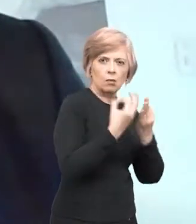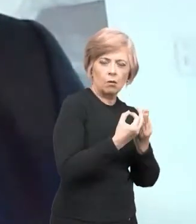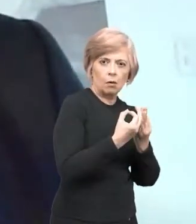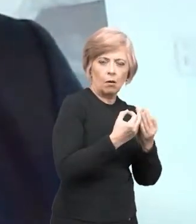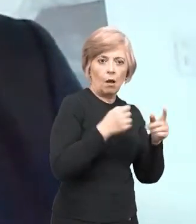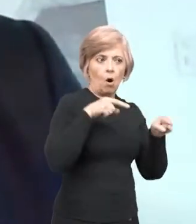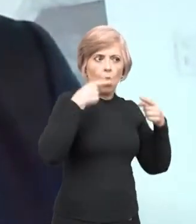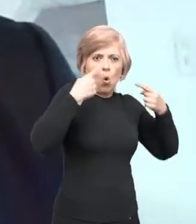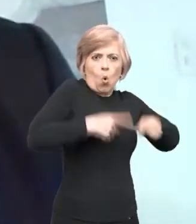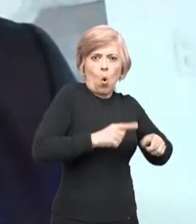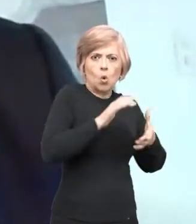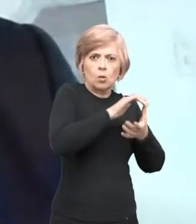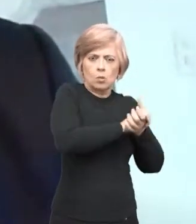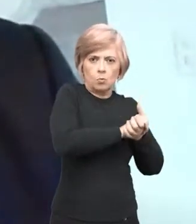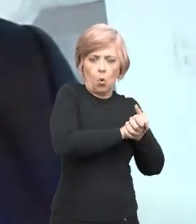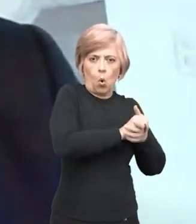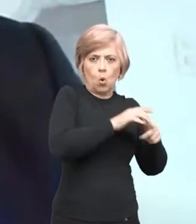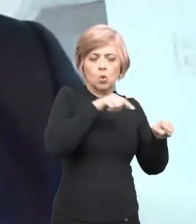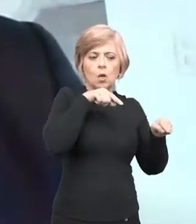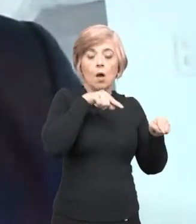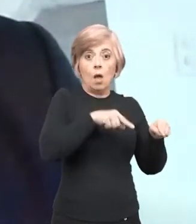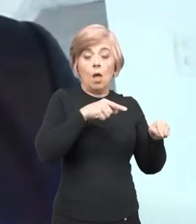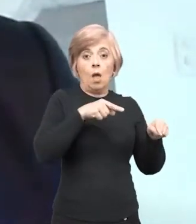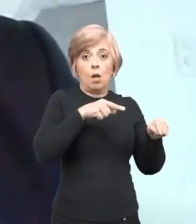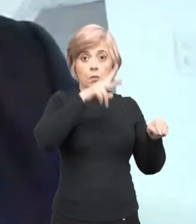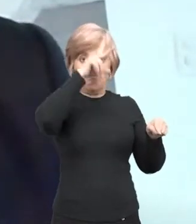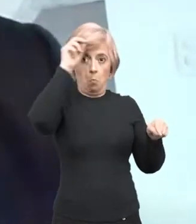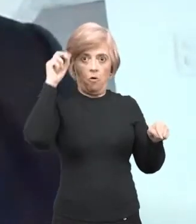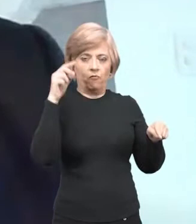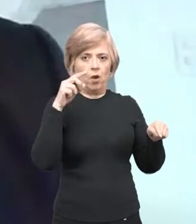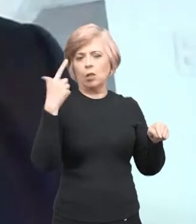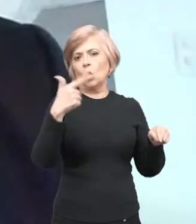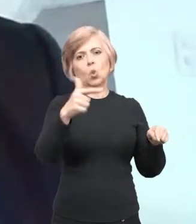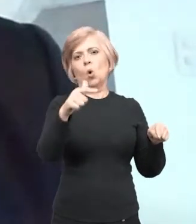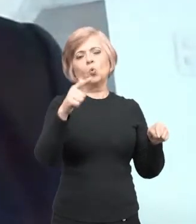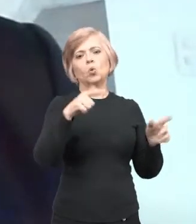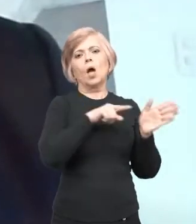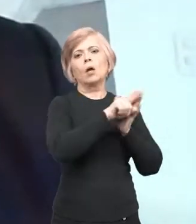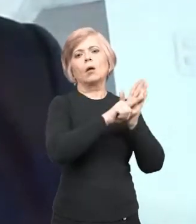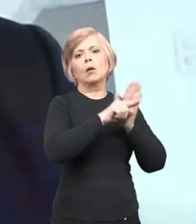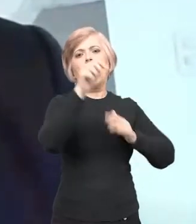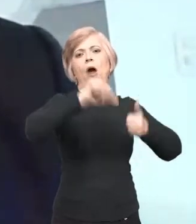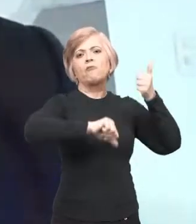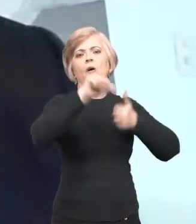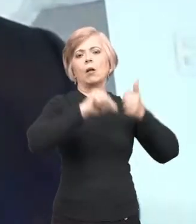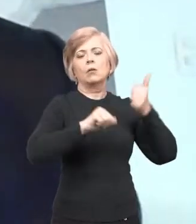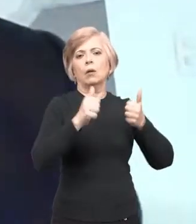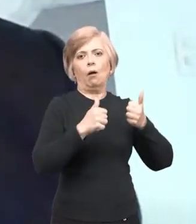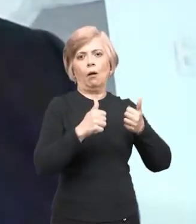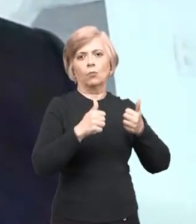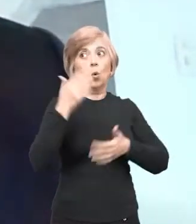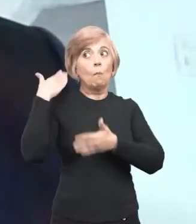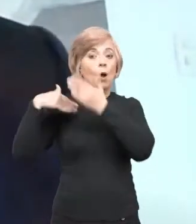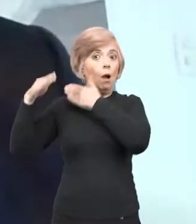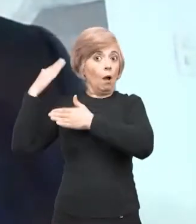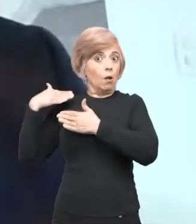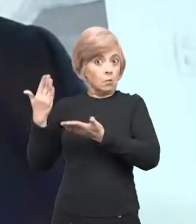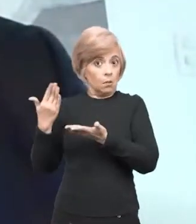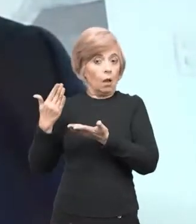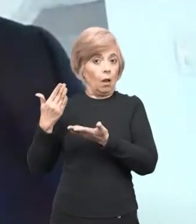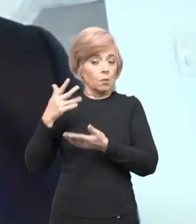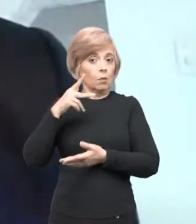fato criminoso ele não vai ser mais avaliado, investigado pela atribuição originária, como acontecia até o advento